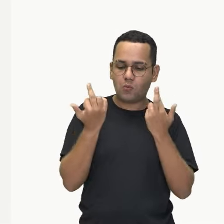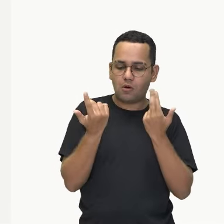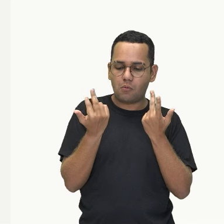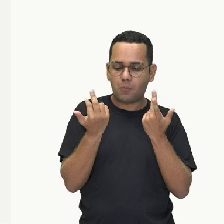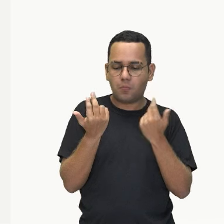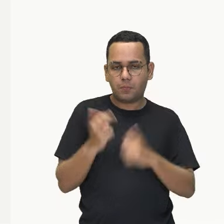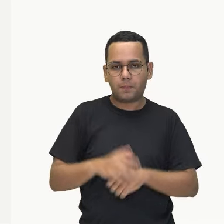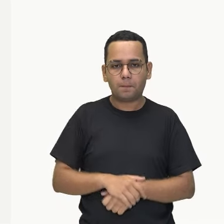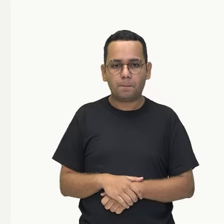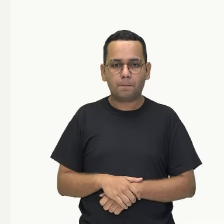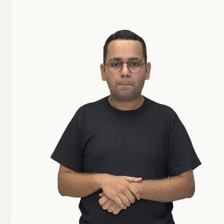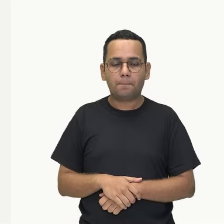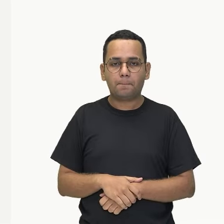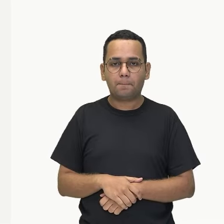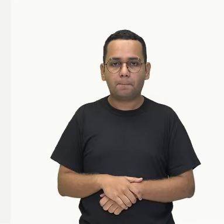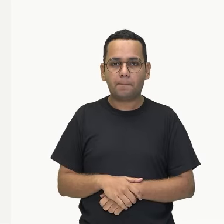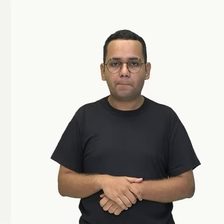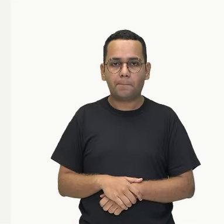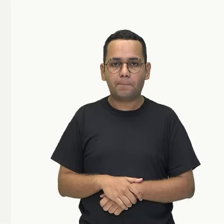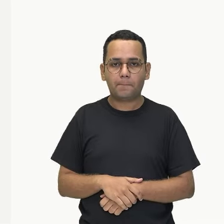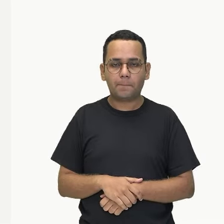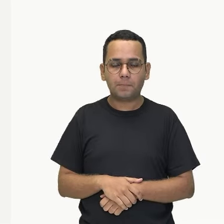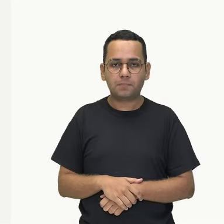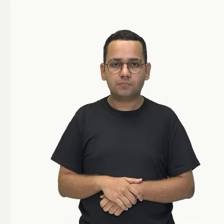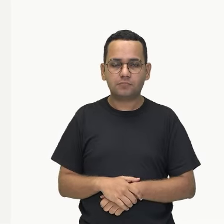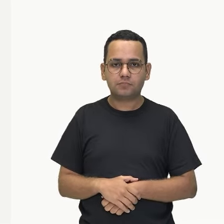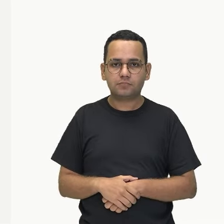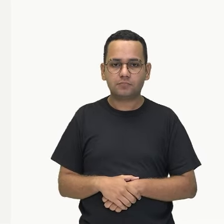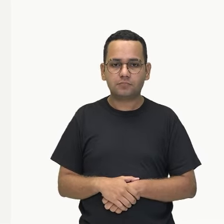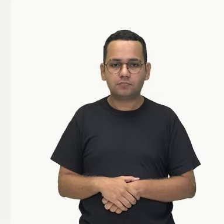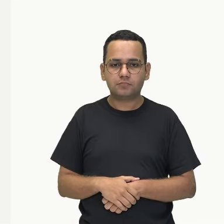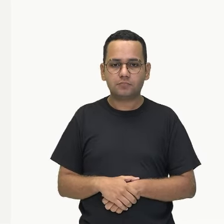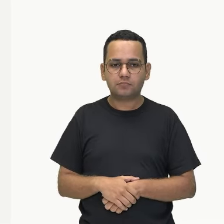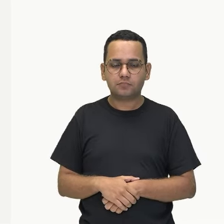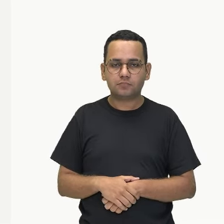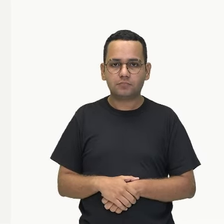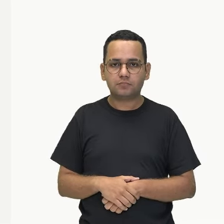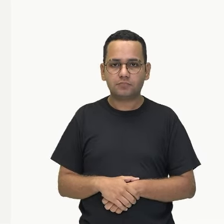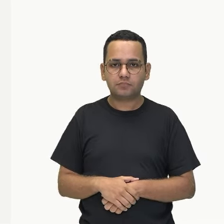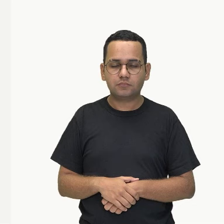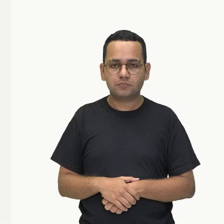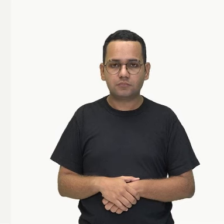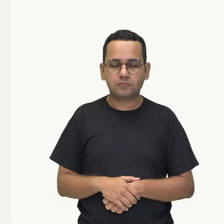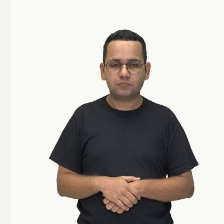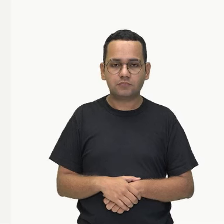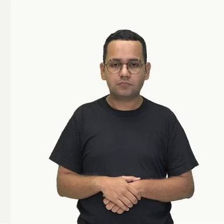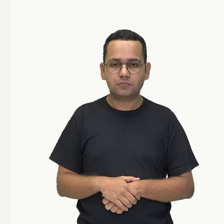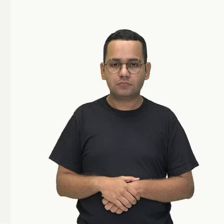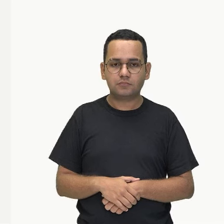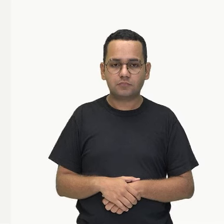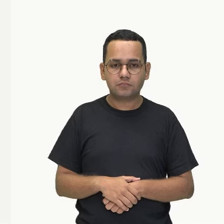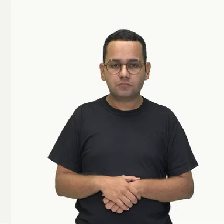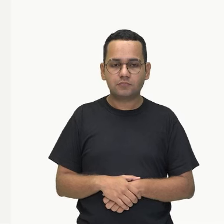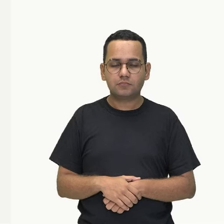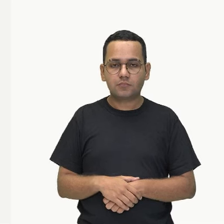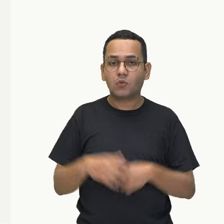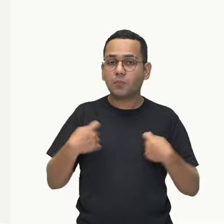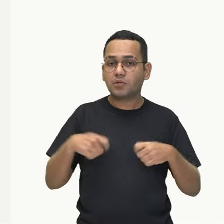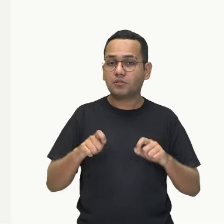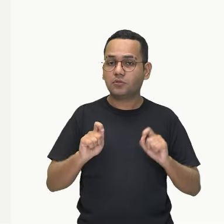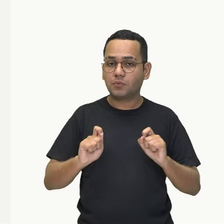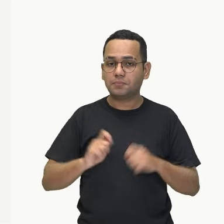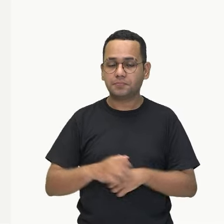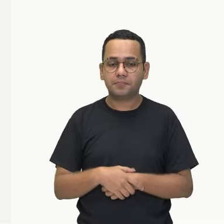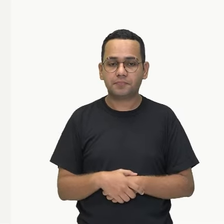expoente, que é o ao quadrado. Tá? Então, o que eu vou fazer?